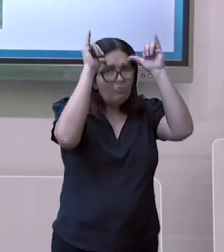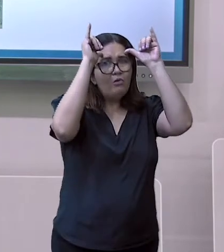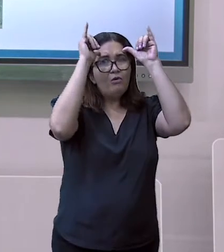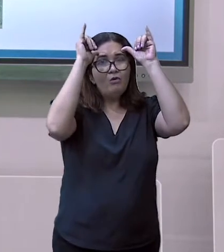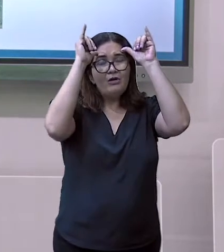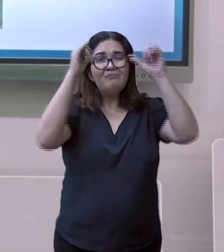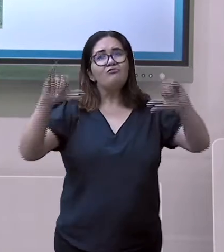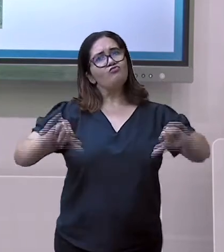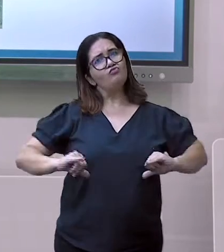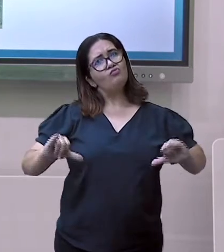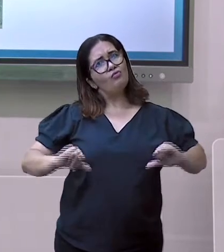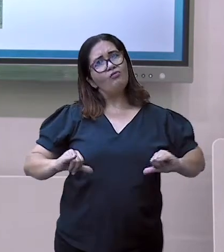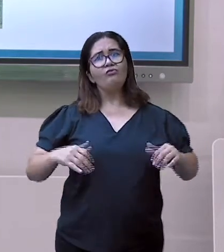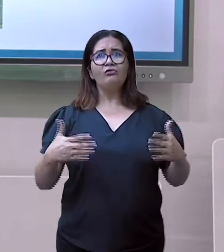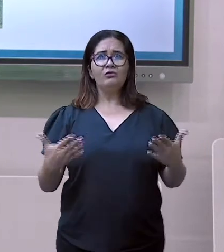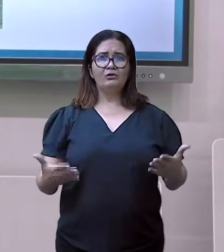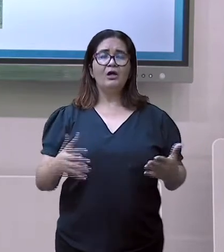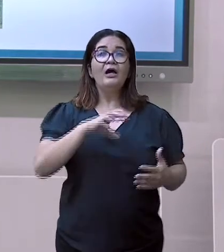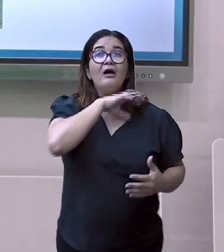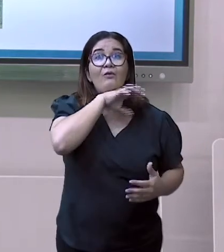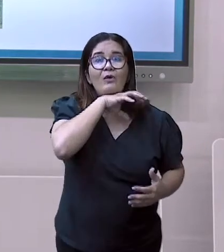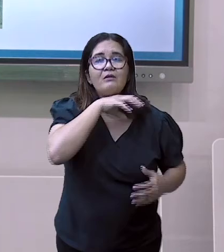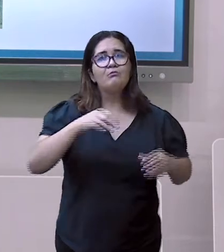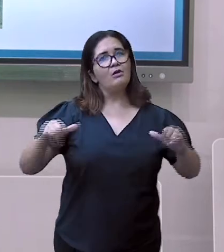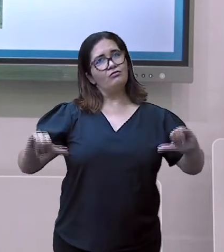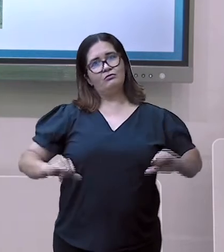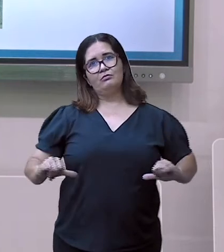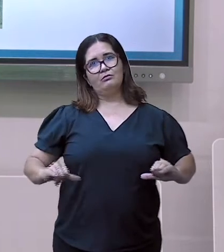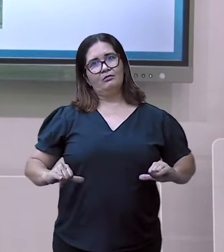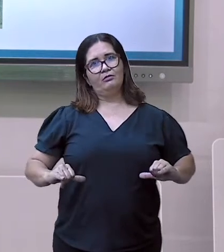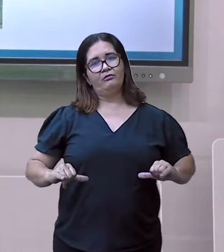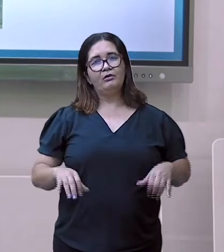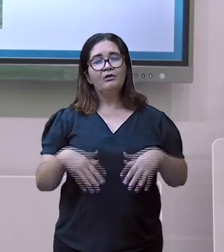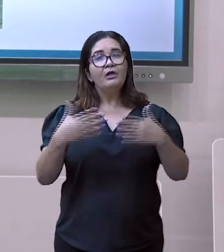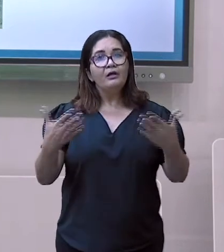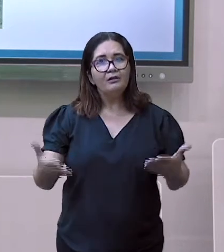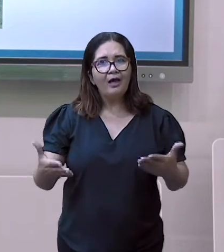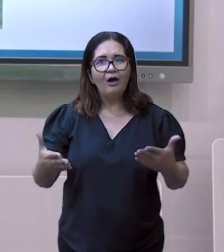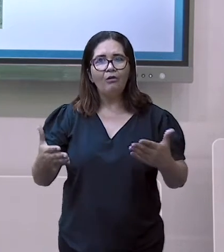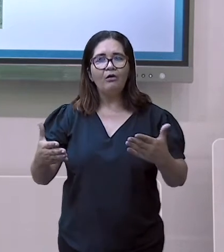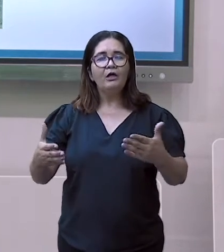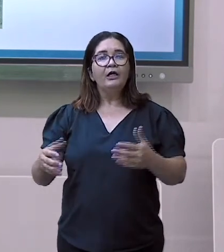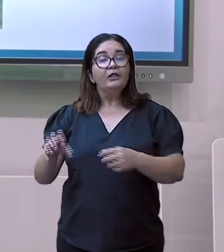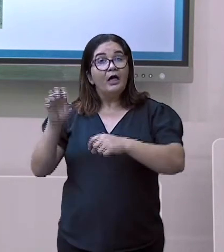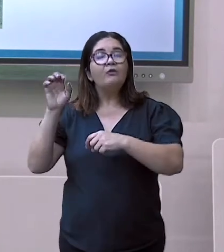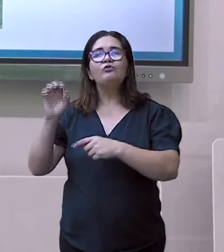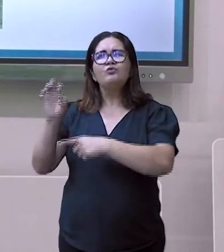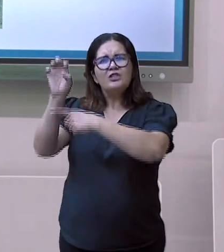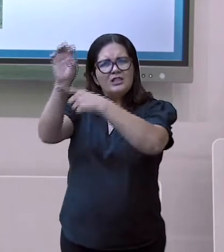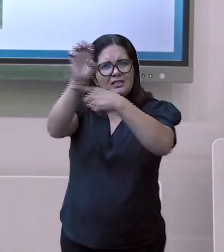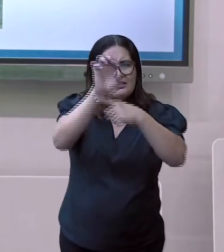animal. Apesar de criminalizada em todo o território nacional desde